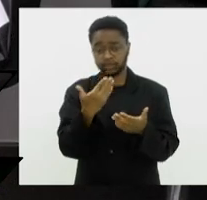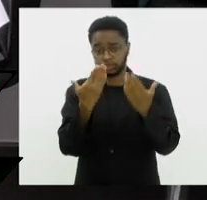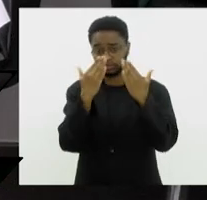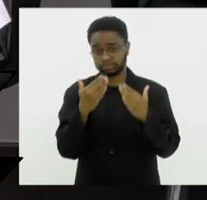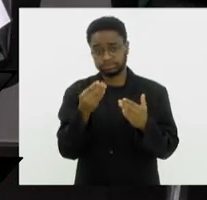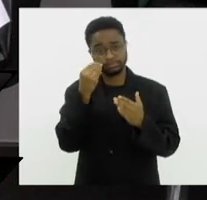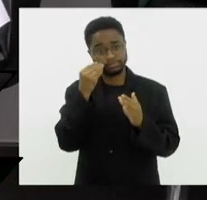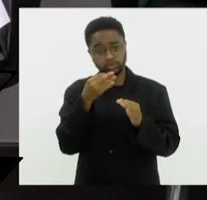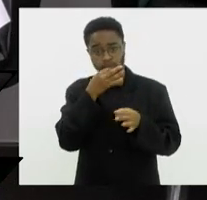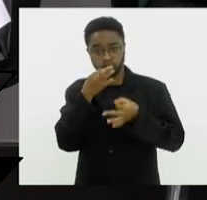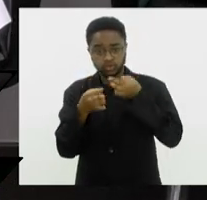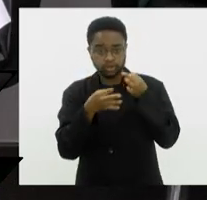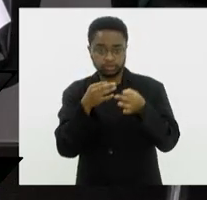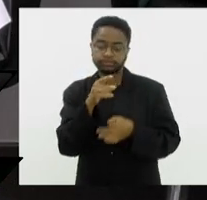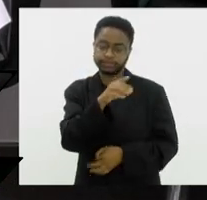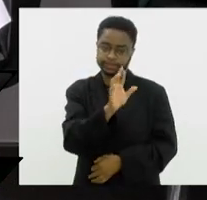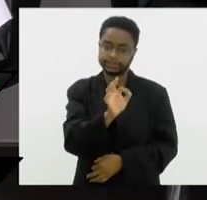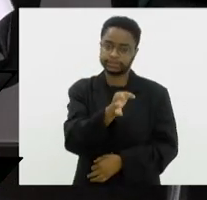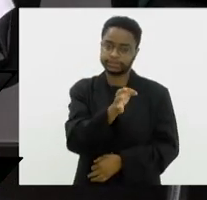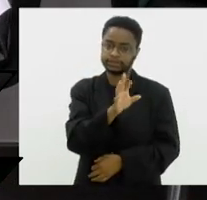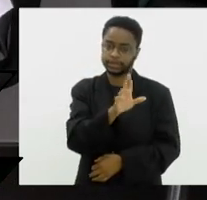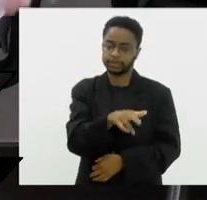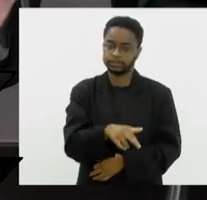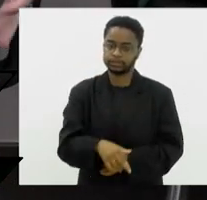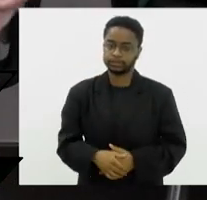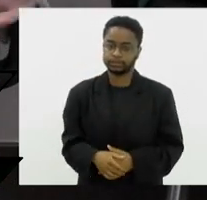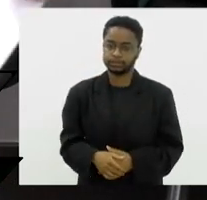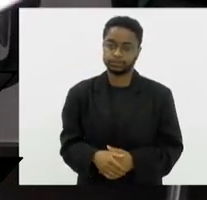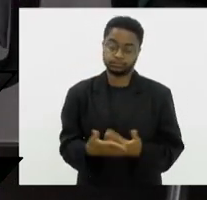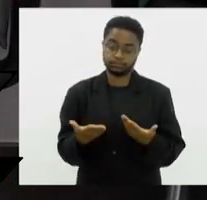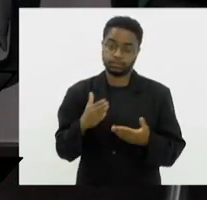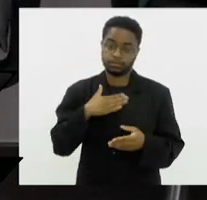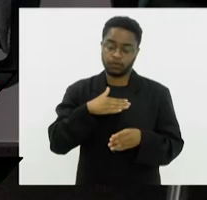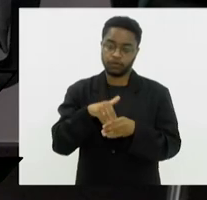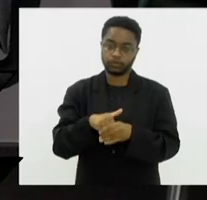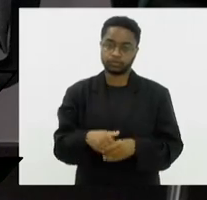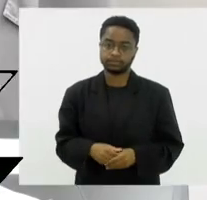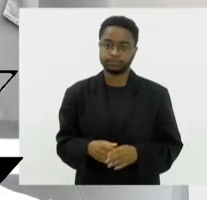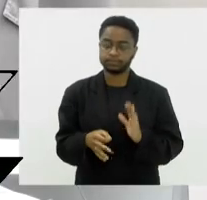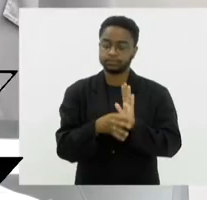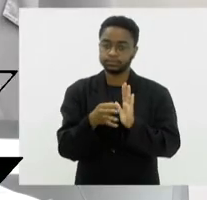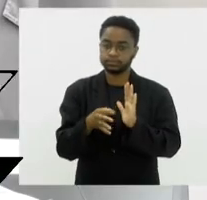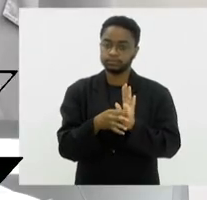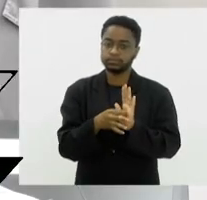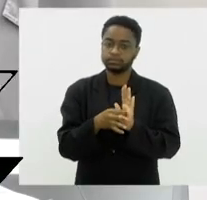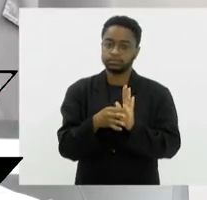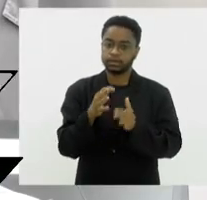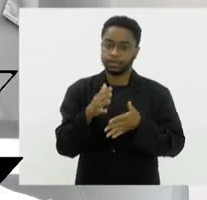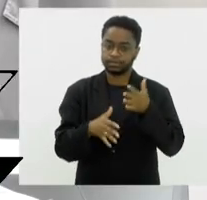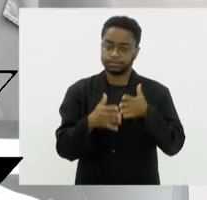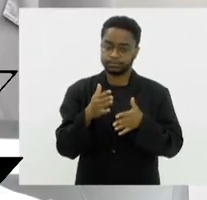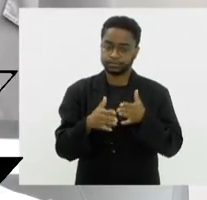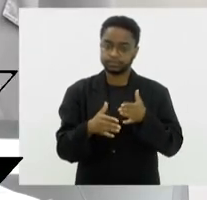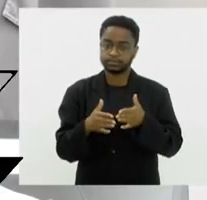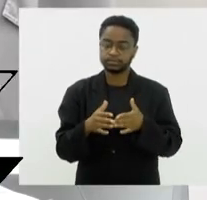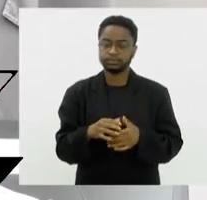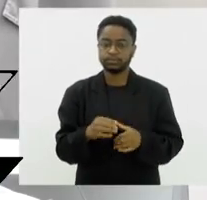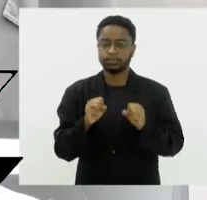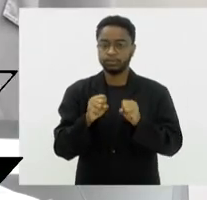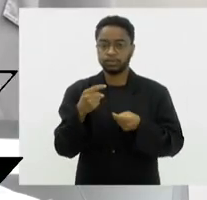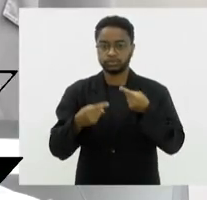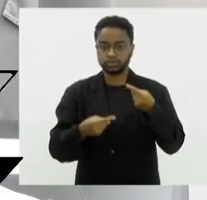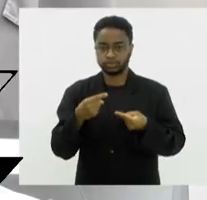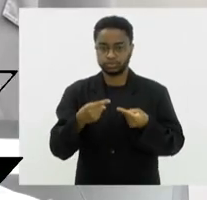sugestão... Tem razão, você está certo. Bem, é o voto. Então, parecer é pela... prejudicabilidade em